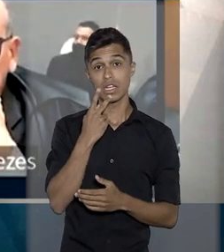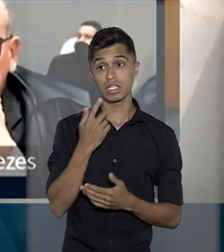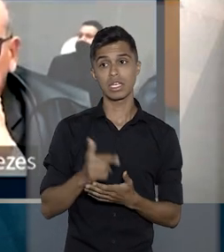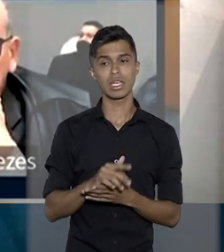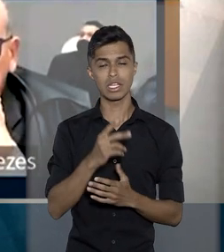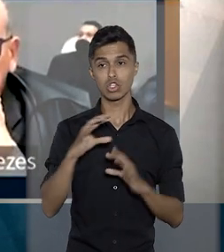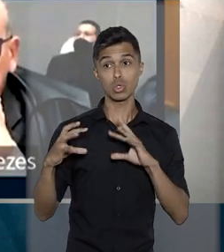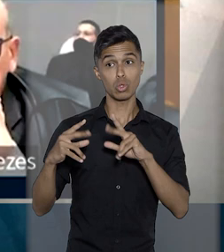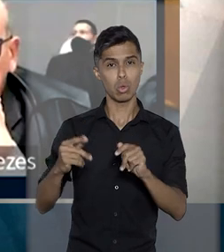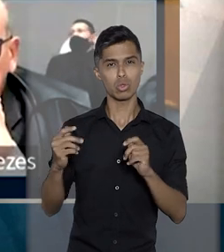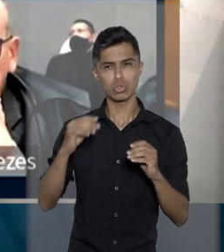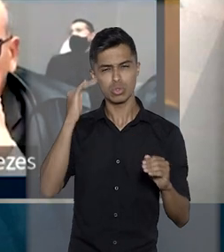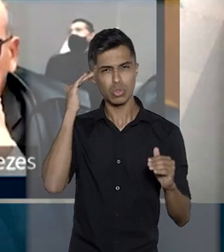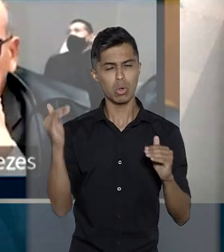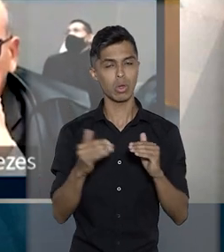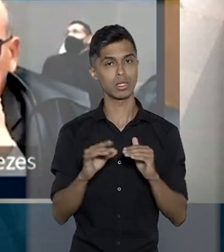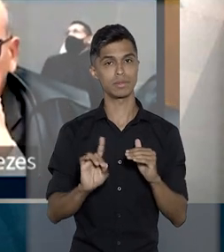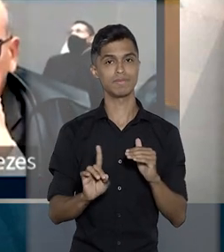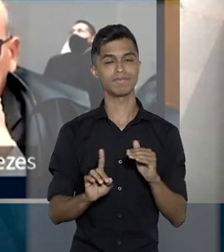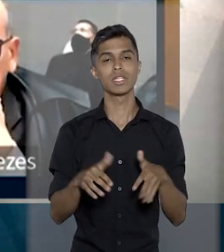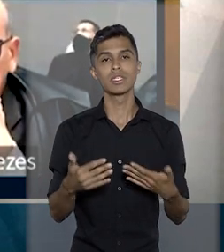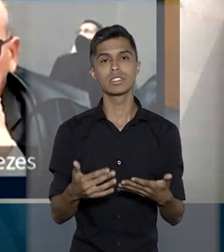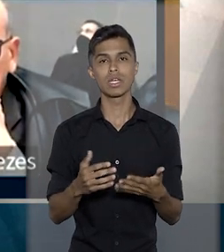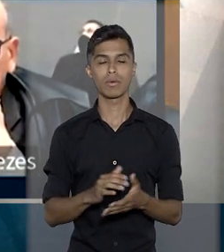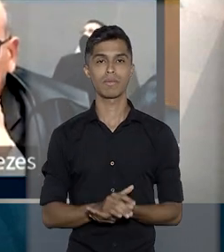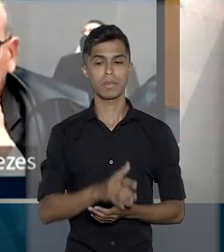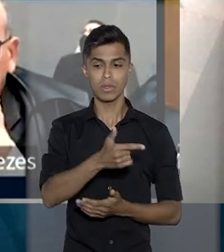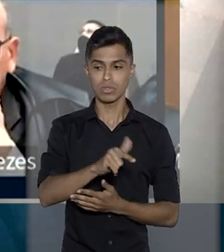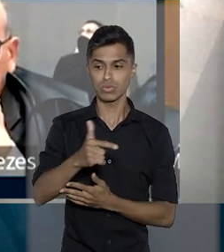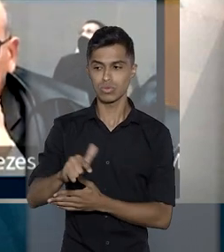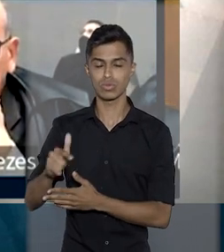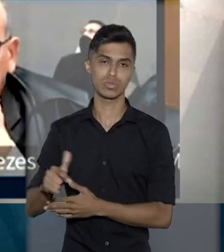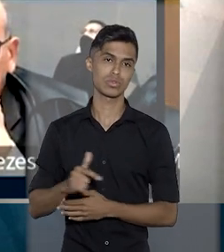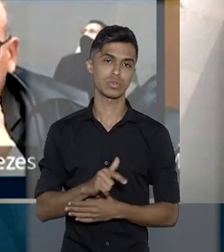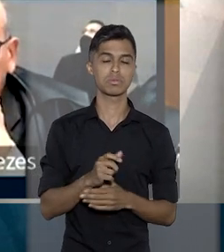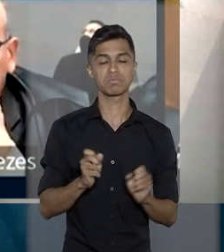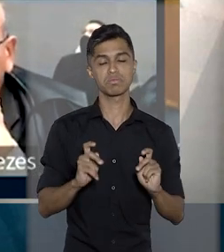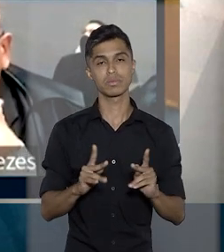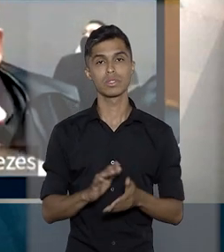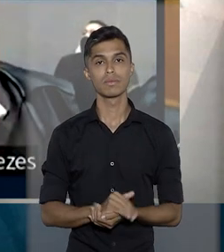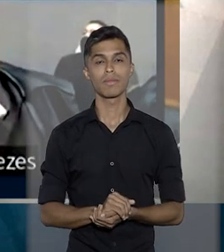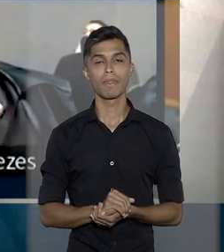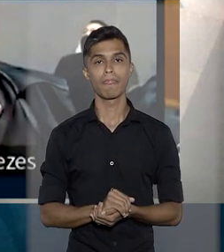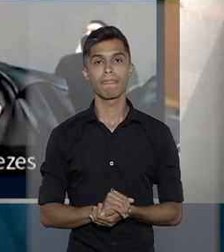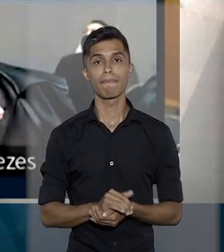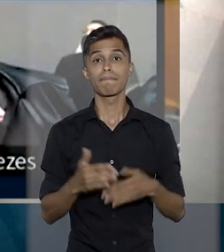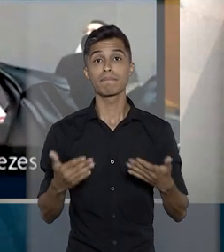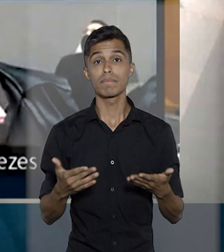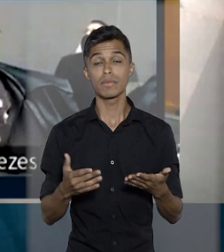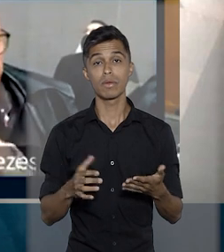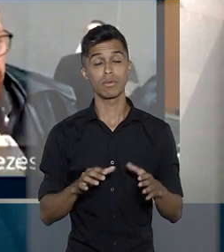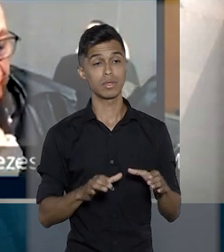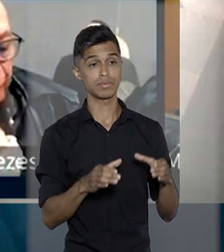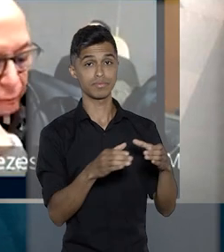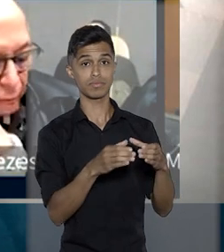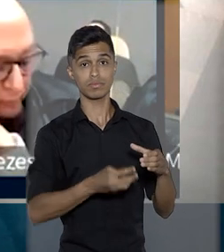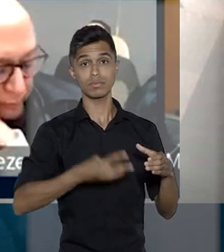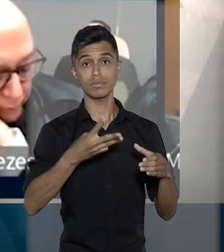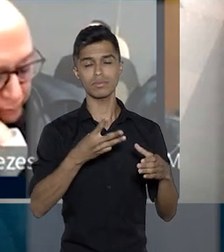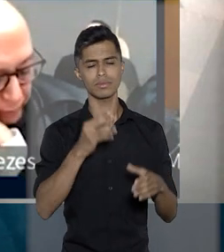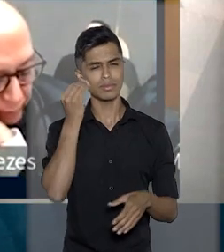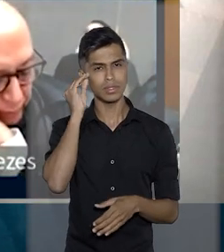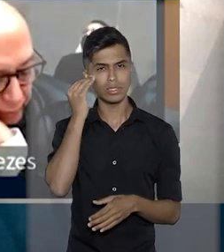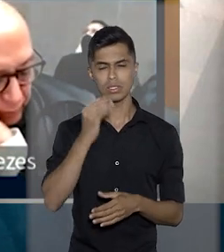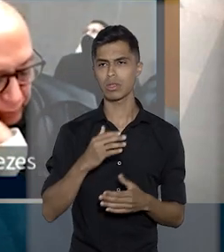consenso no STJ sobre o cabimento de revisão criminal de decisão monocrática de relator Desta forma a terceira sessão